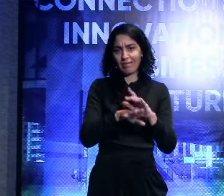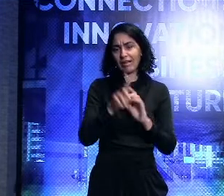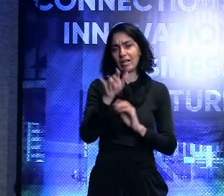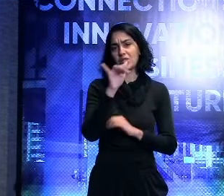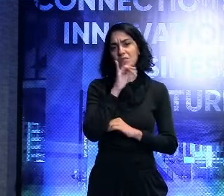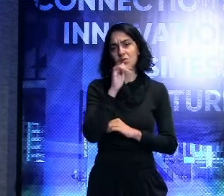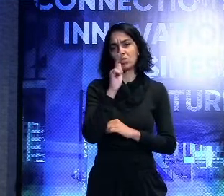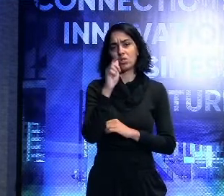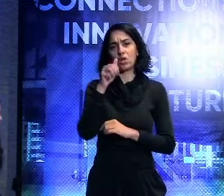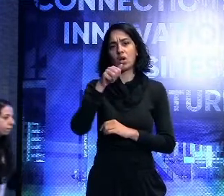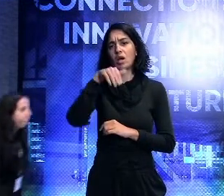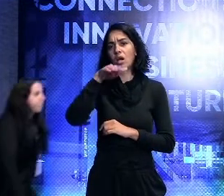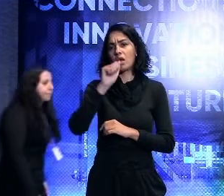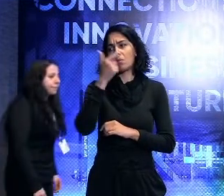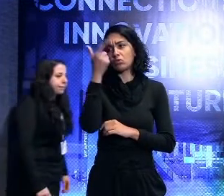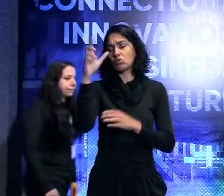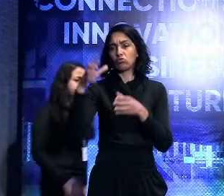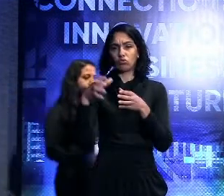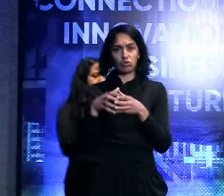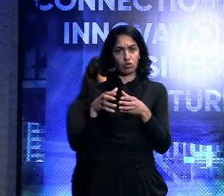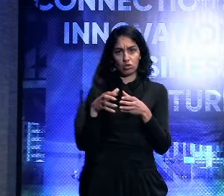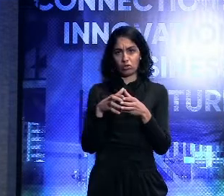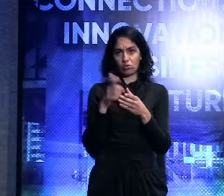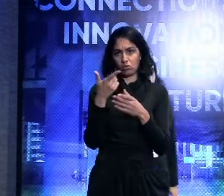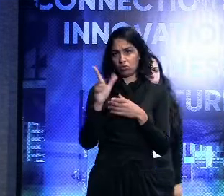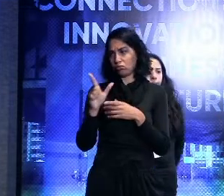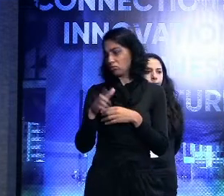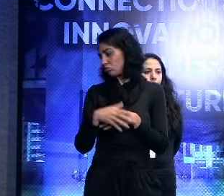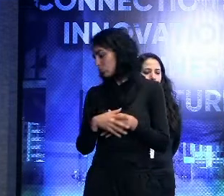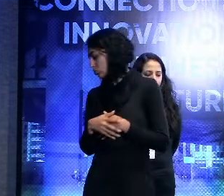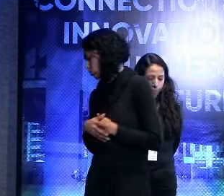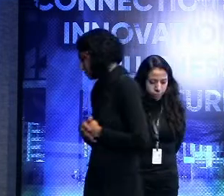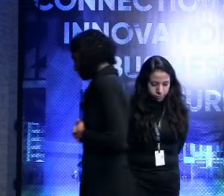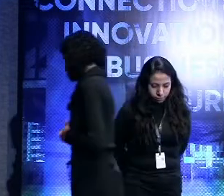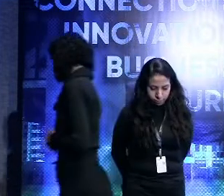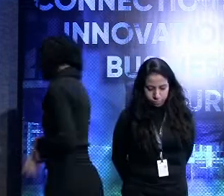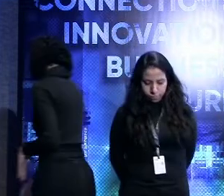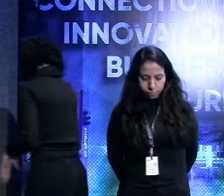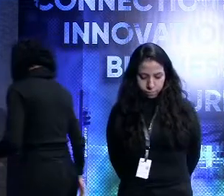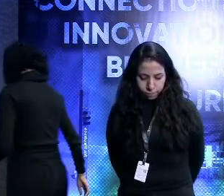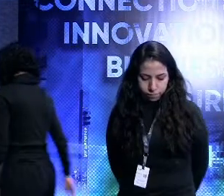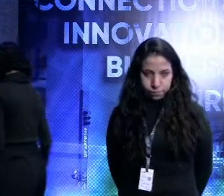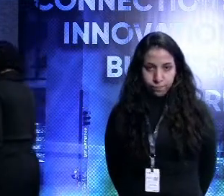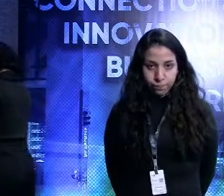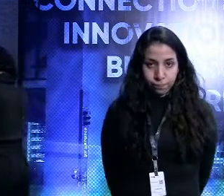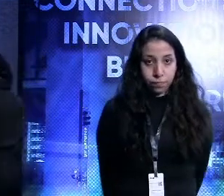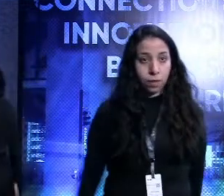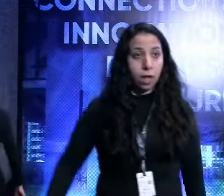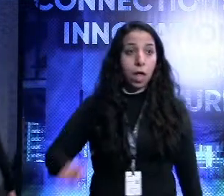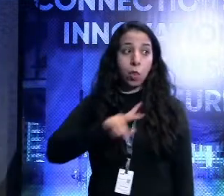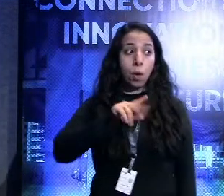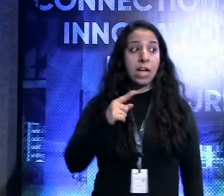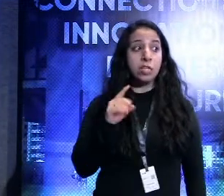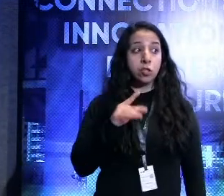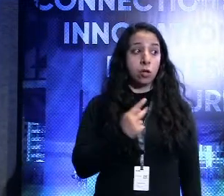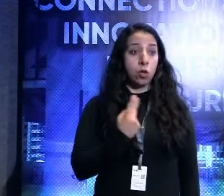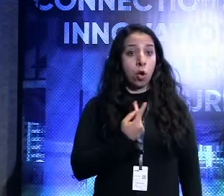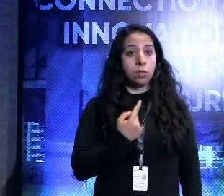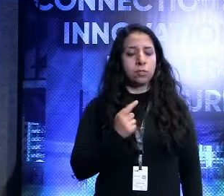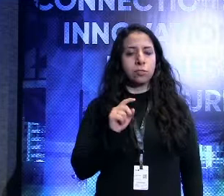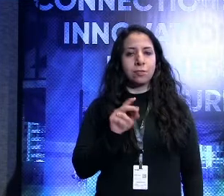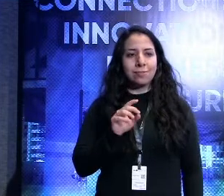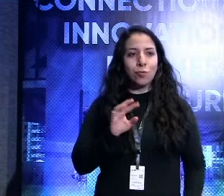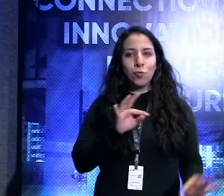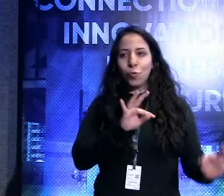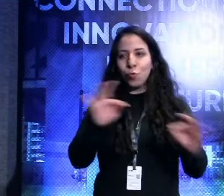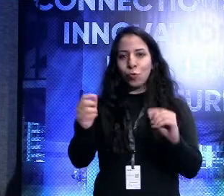né, de outro time, outras pessoas também da DOC de outro time. Não, é todo mundo junto em prol de um objetivo. A gente sabe para onde vai.